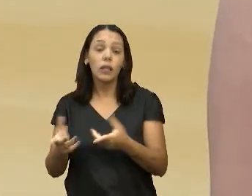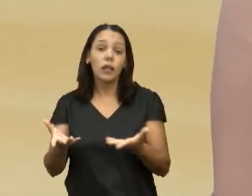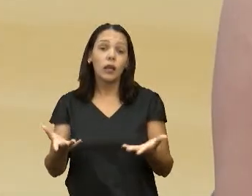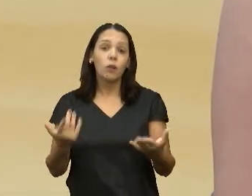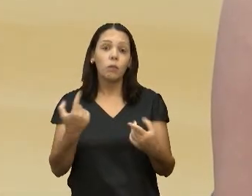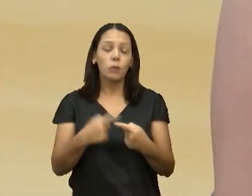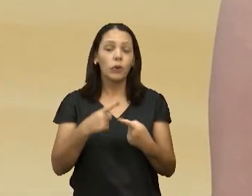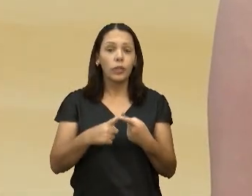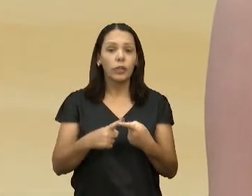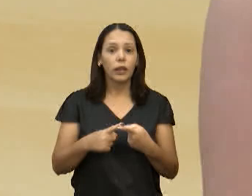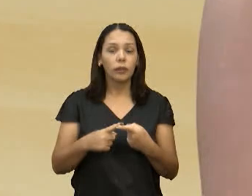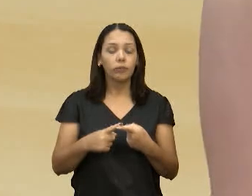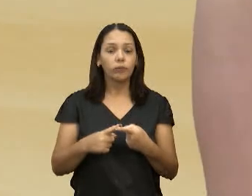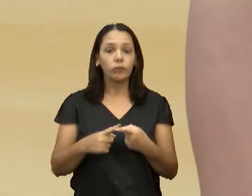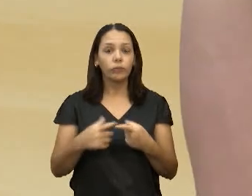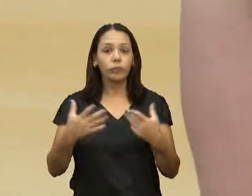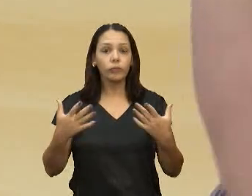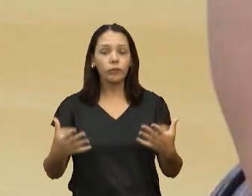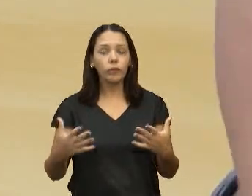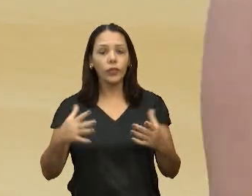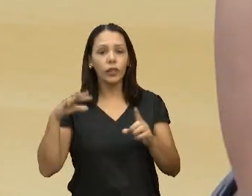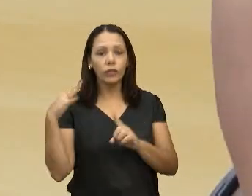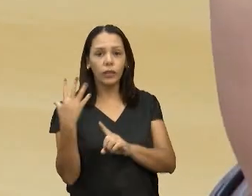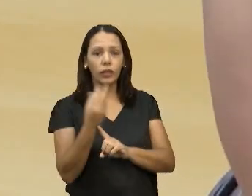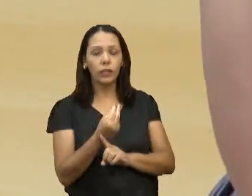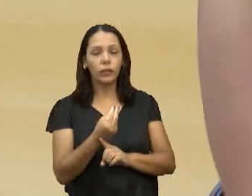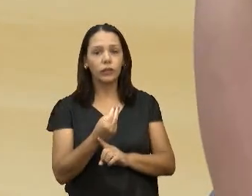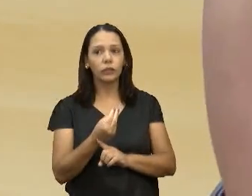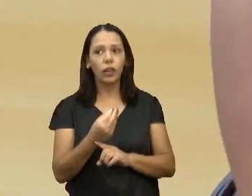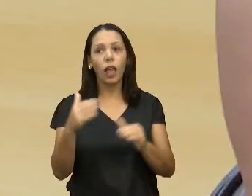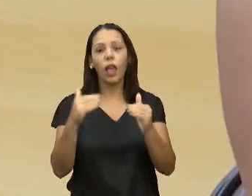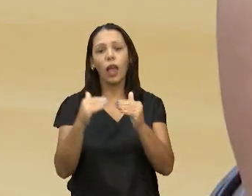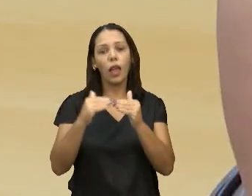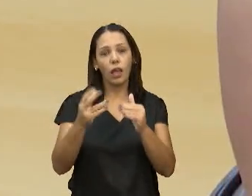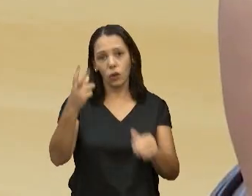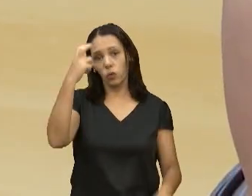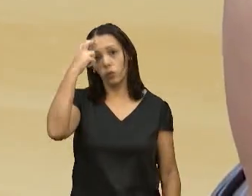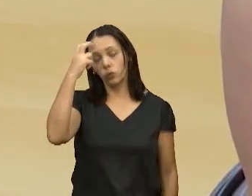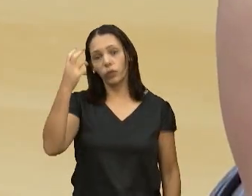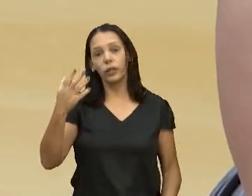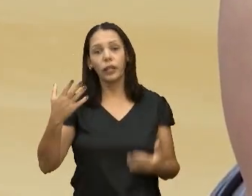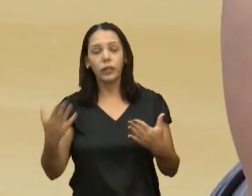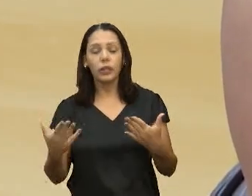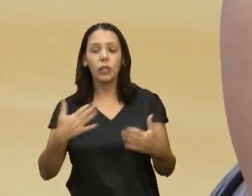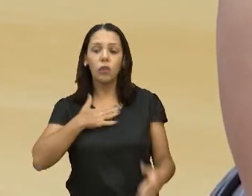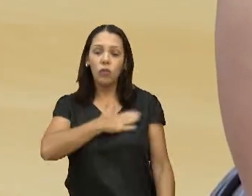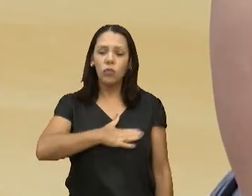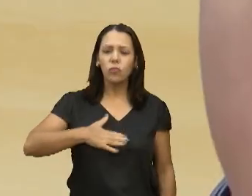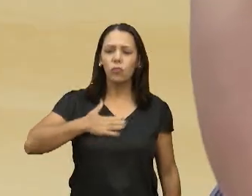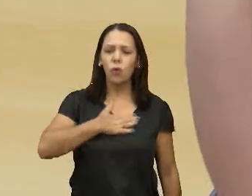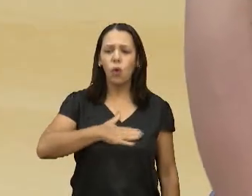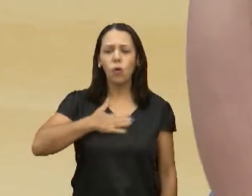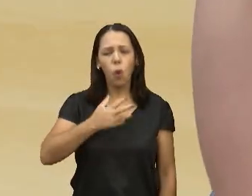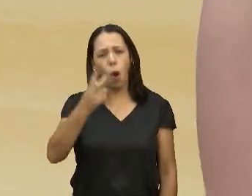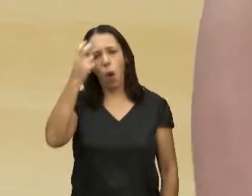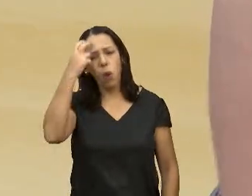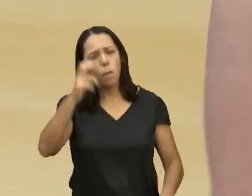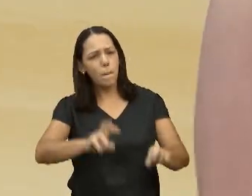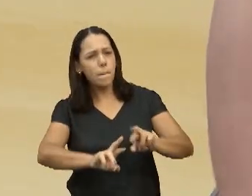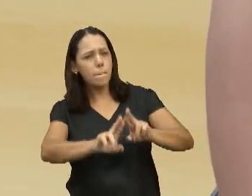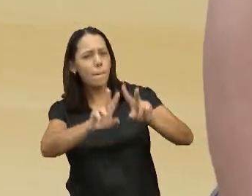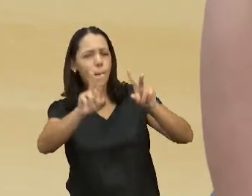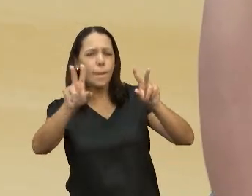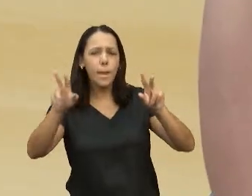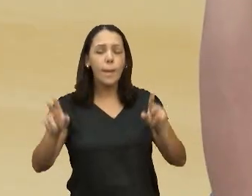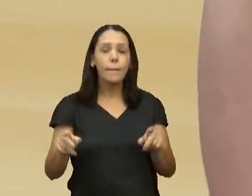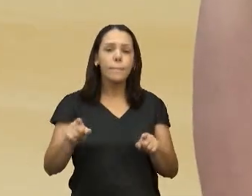porque essa parte de questão de arte entra muito em cultura. E eu gosto muito de espalhar várias culturas diferentes, porque eu